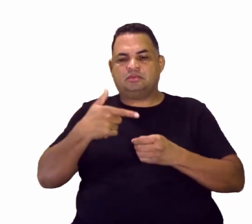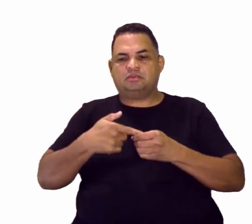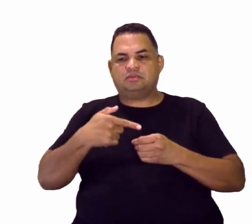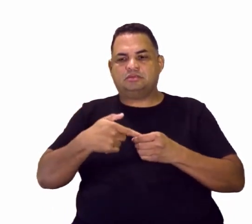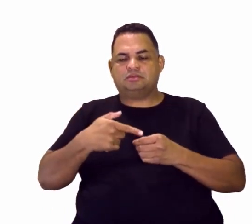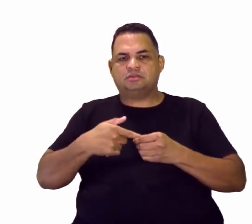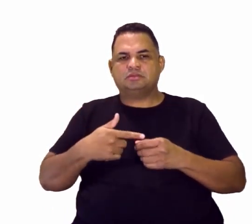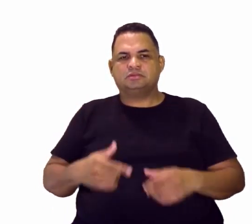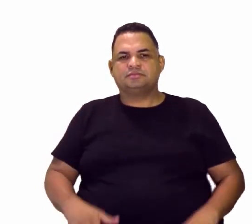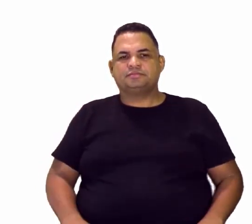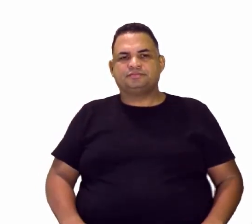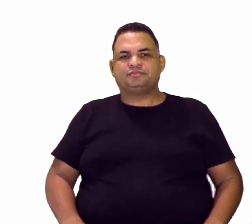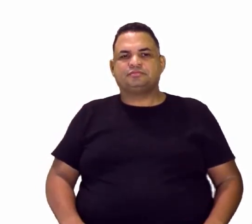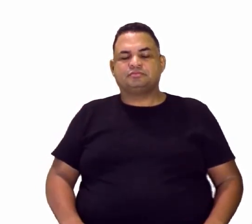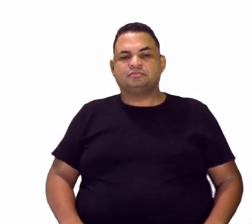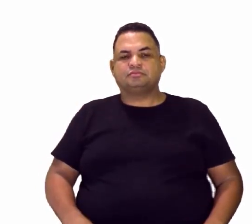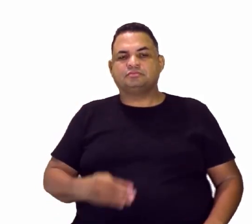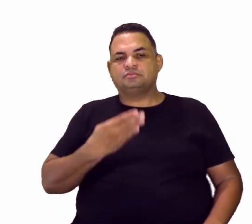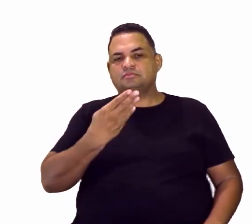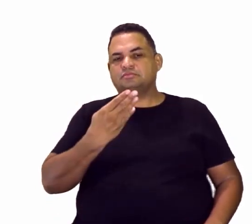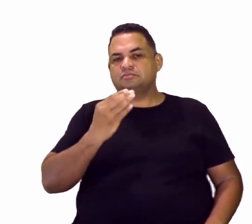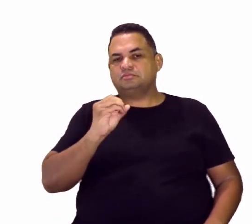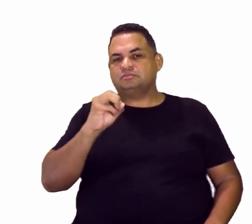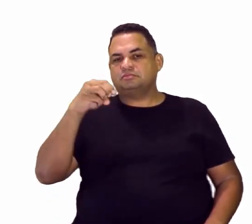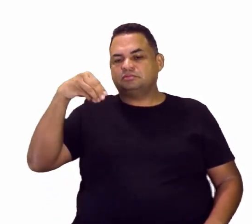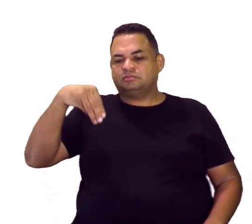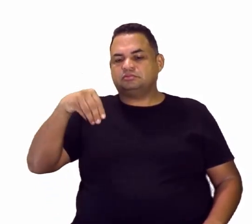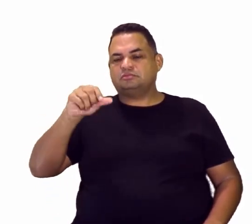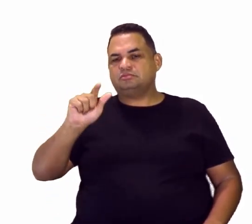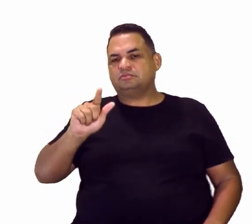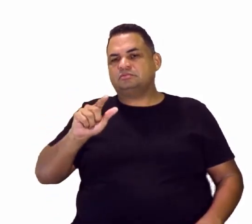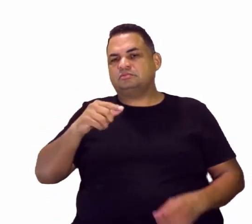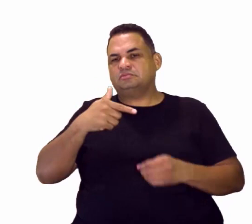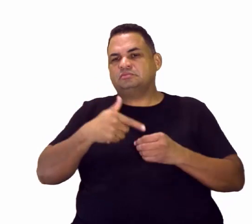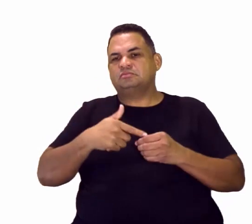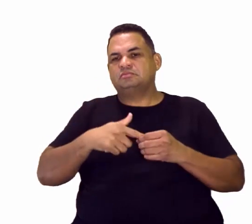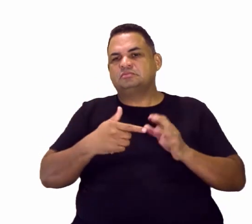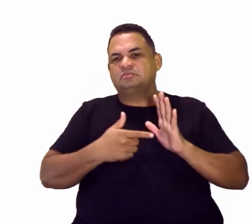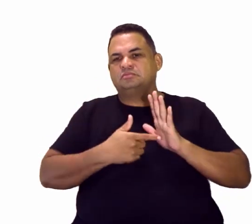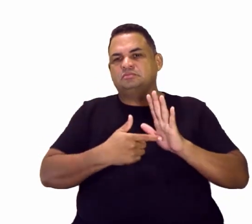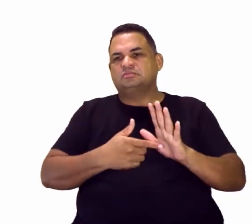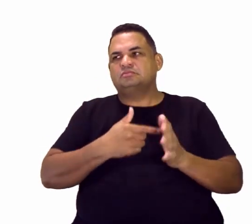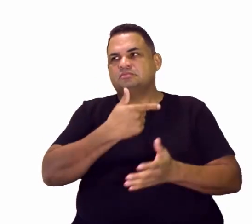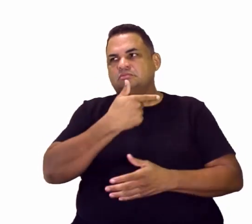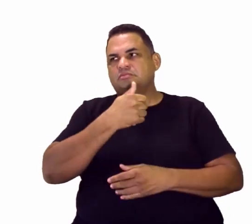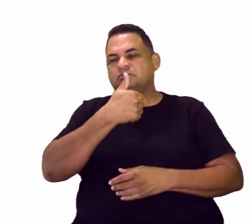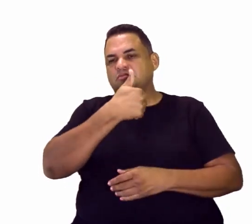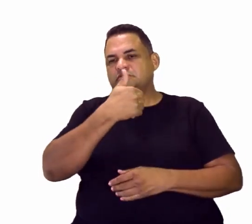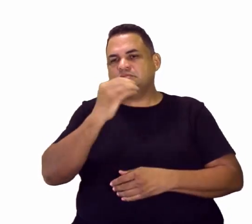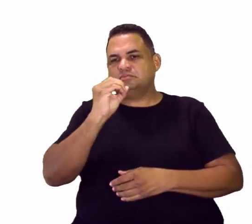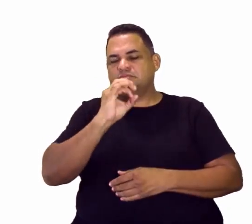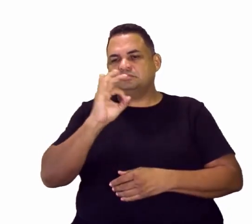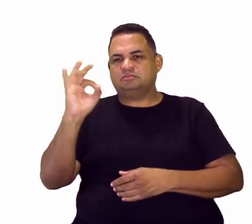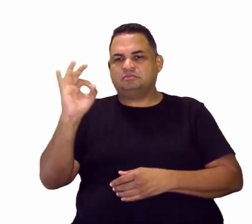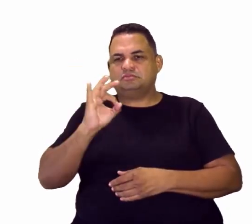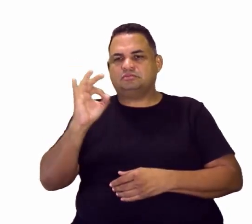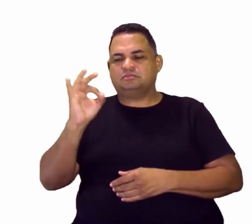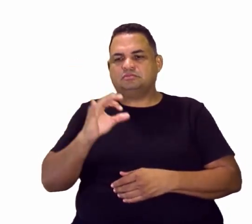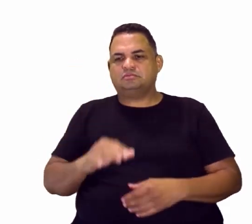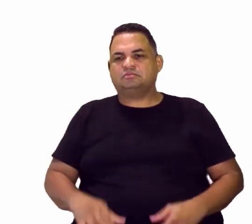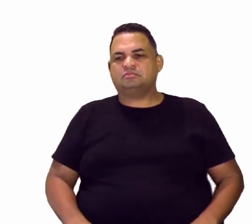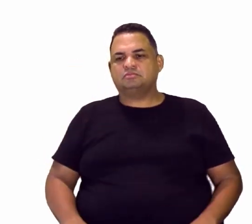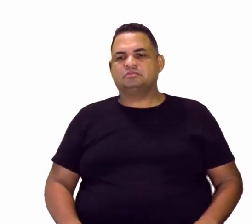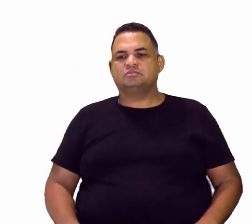40 ml da amostra, representa que é 100% dessa